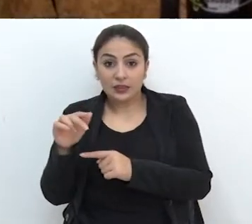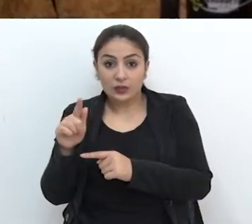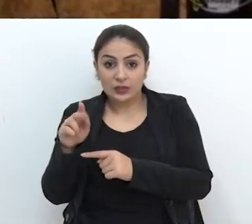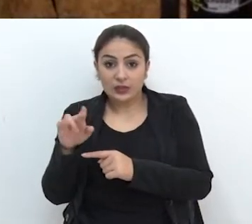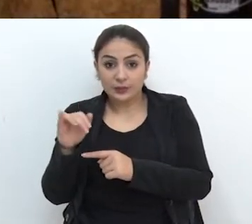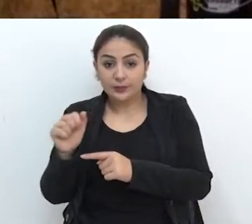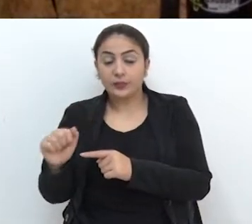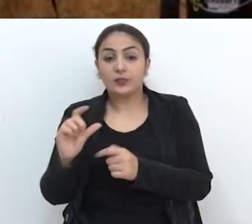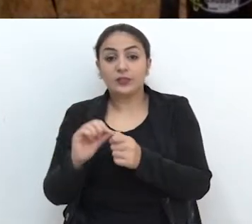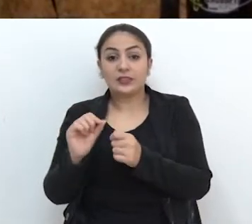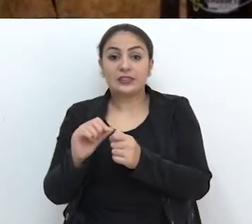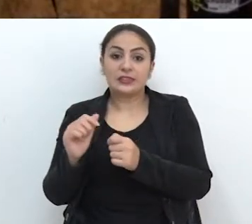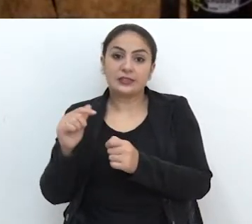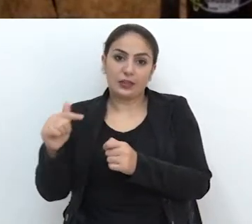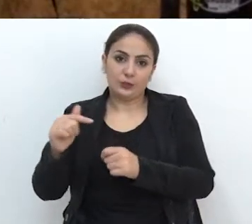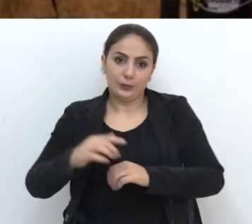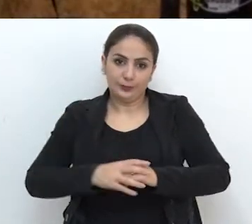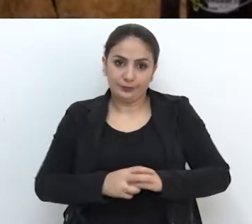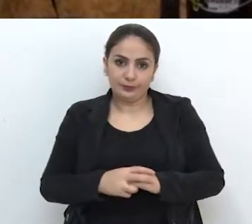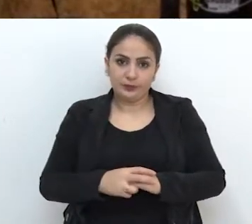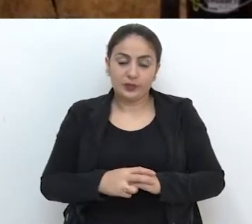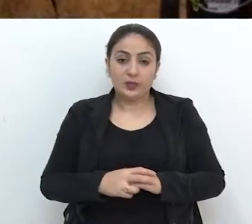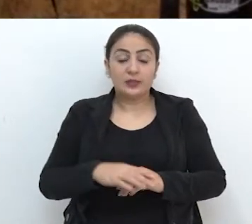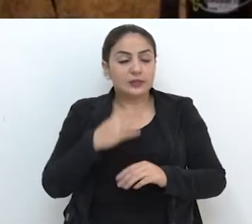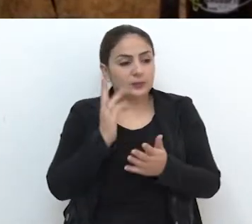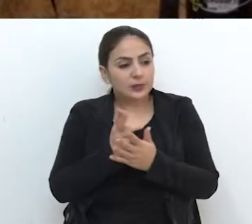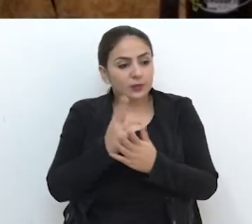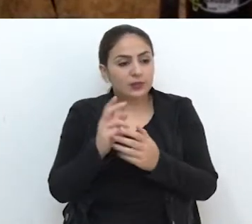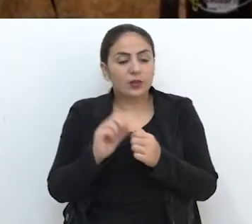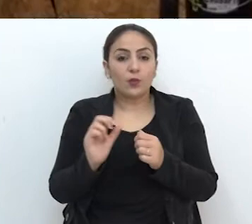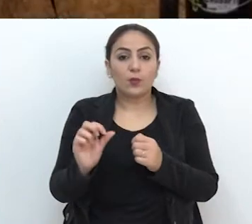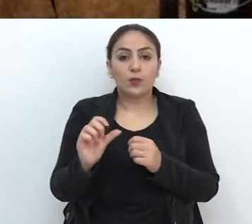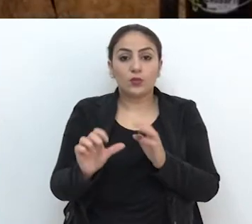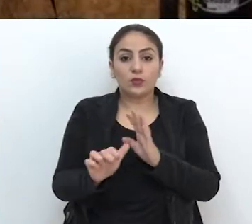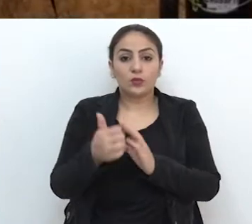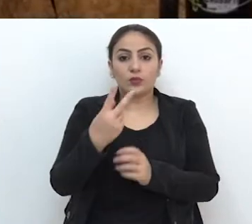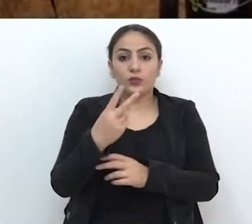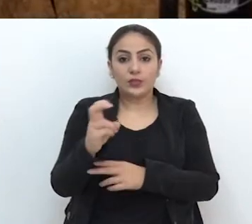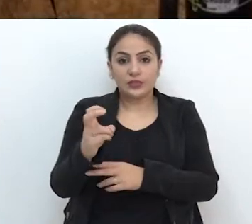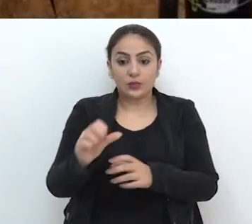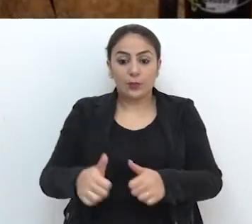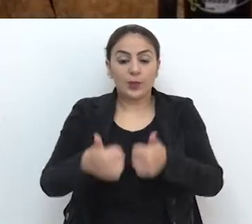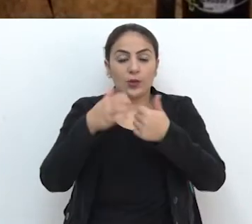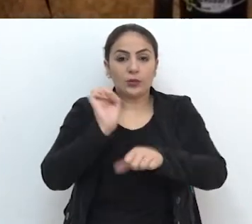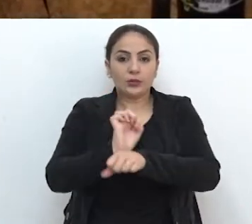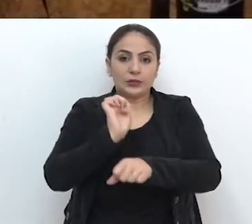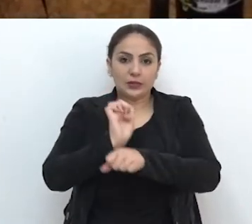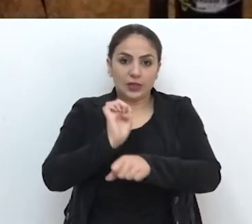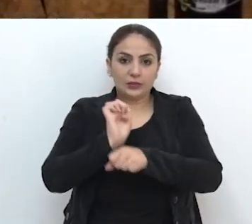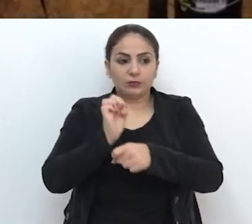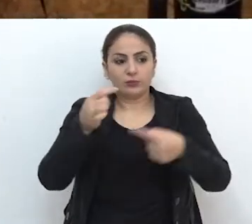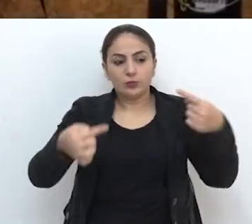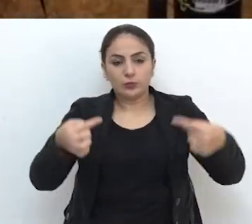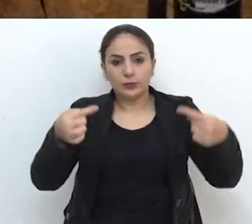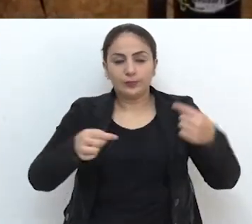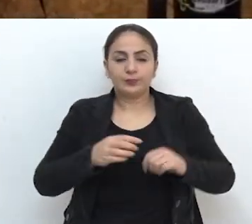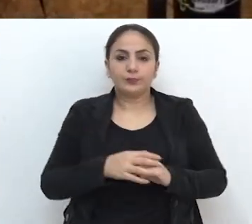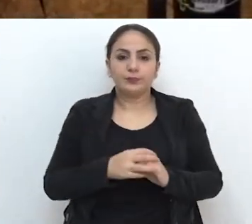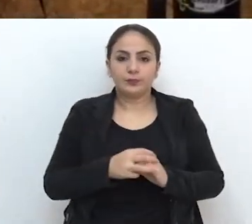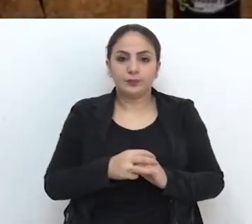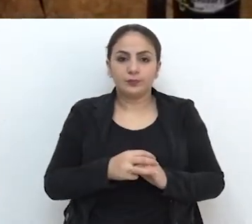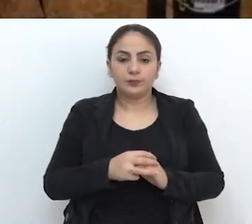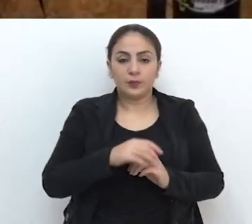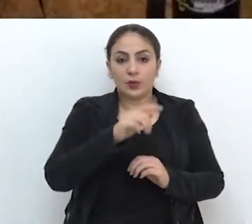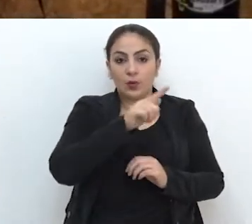ali, né? Desses 25, são os melhores do estado, eles foram classificados para disputar entre os 25 melhores do estado.